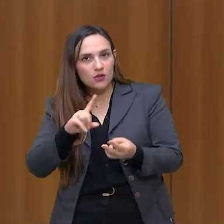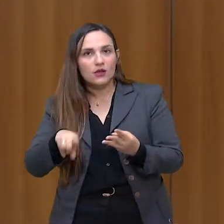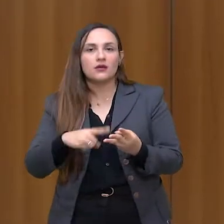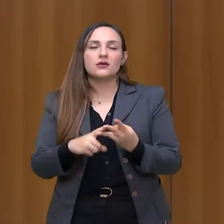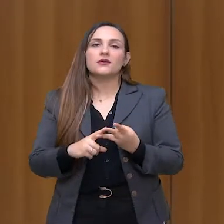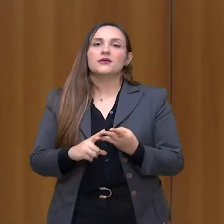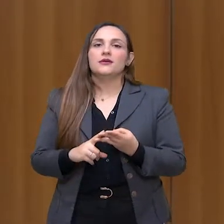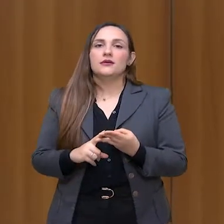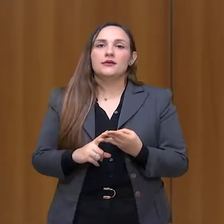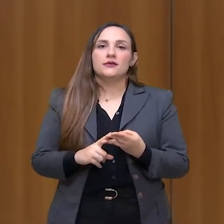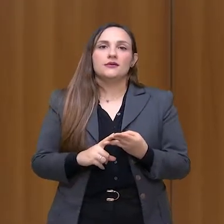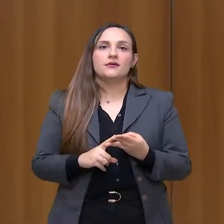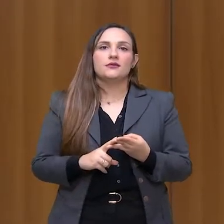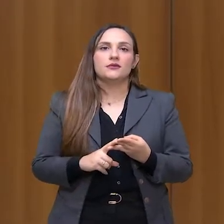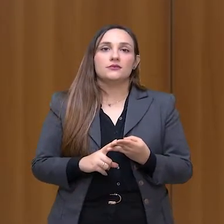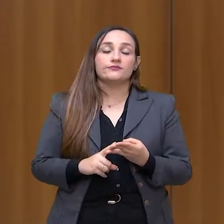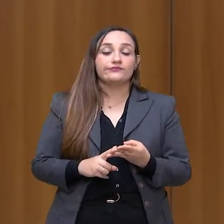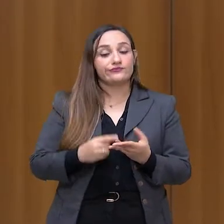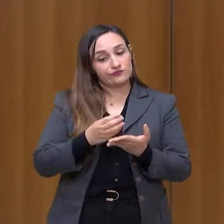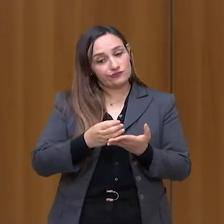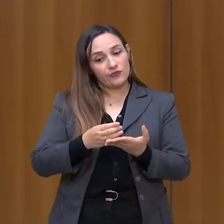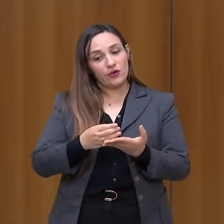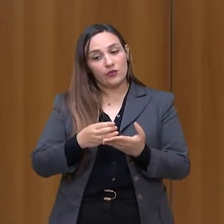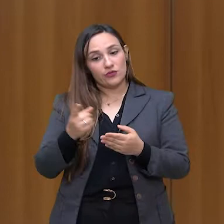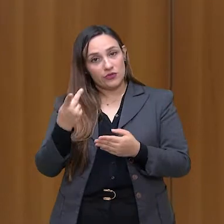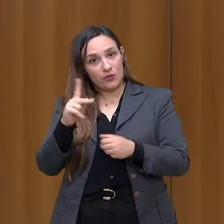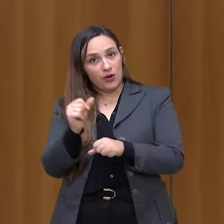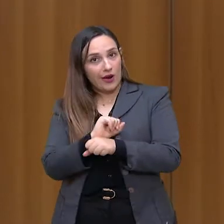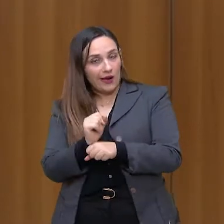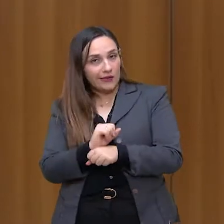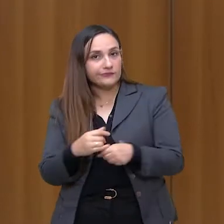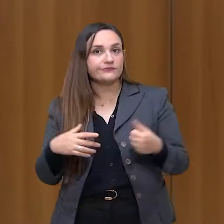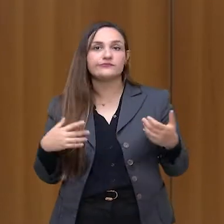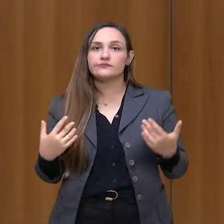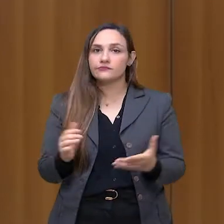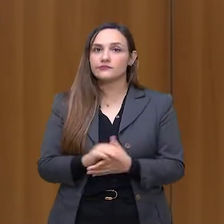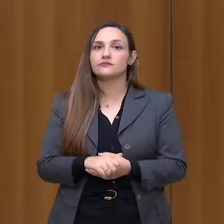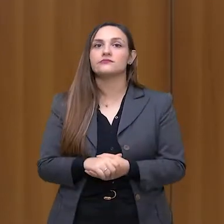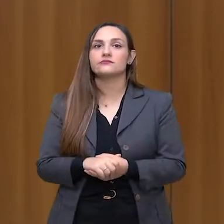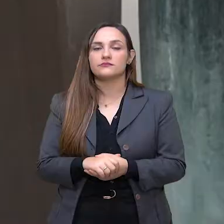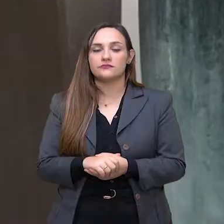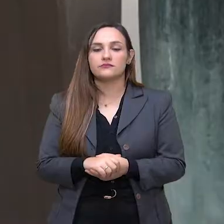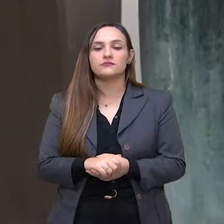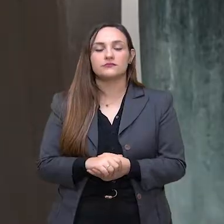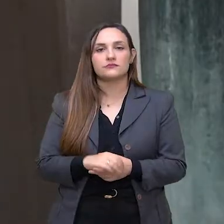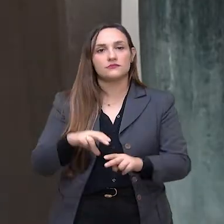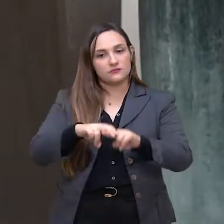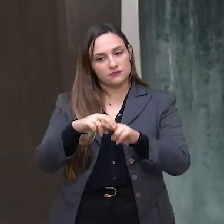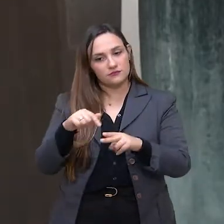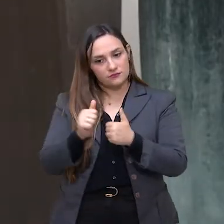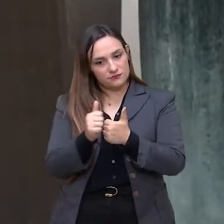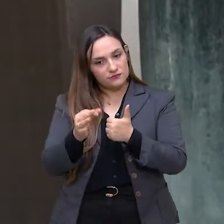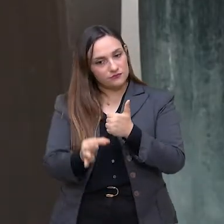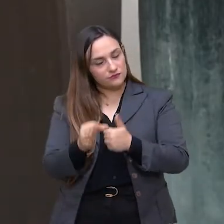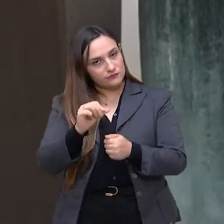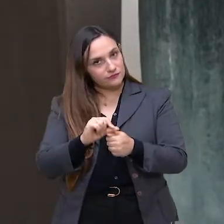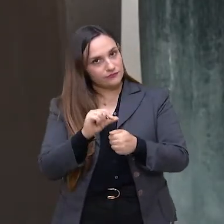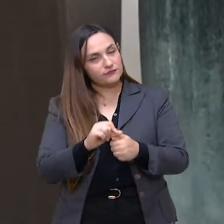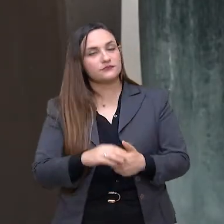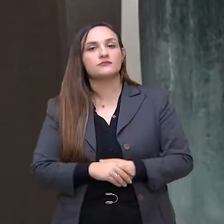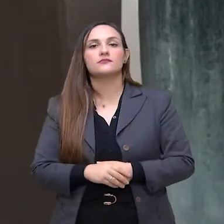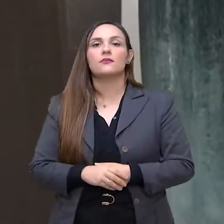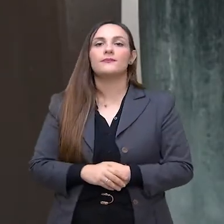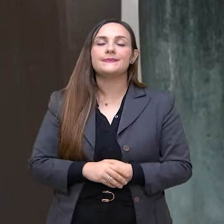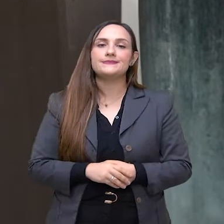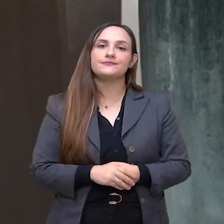no carro que você usa, né? Então, isso o tribunal tem feito. E lembrando, né, doutora, a gente tem